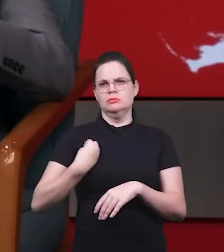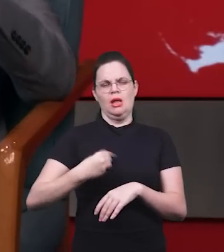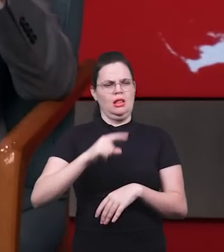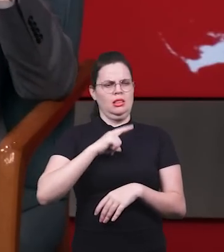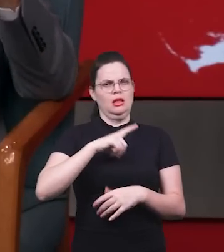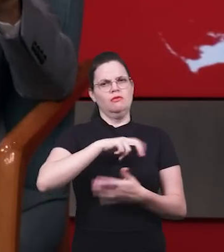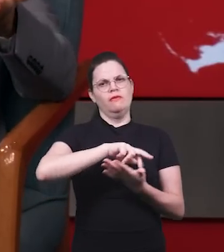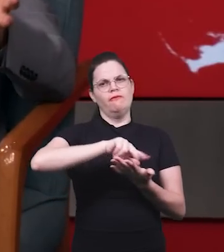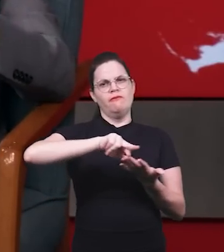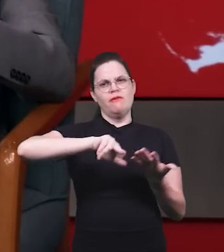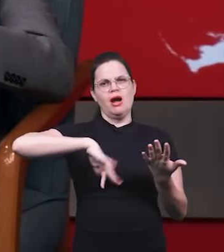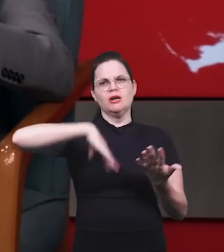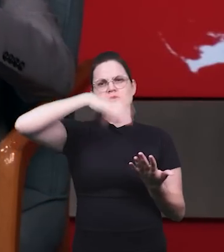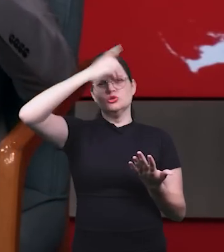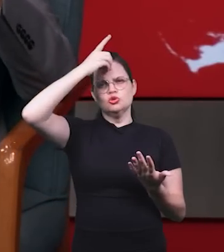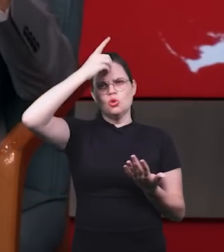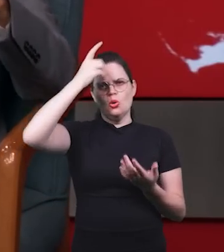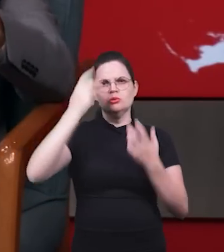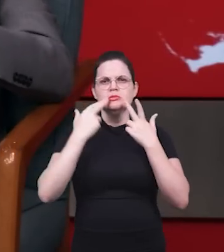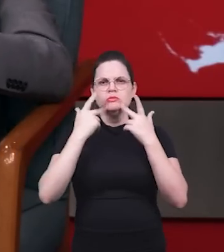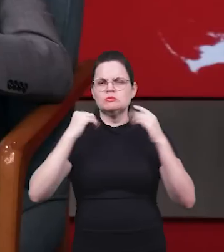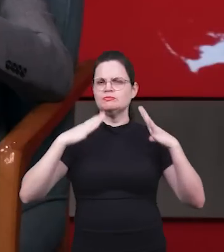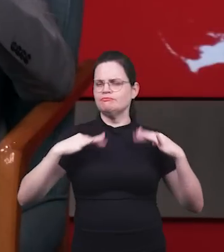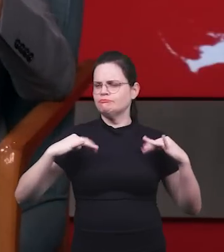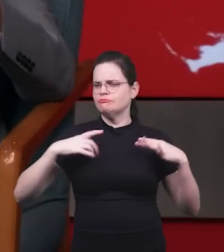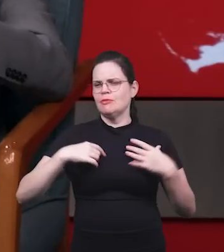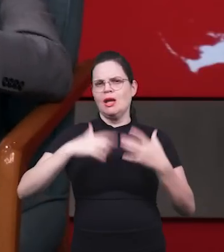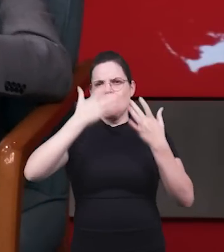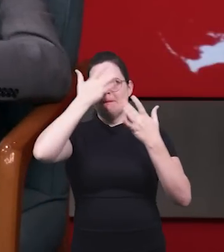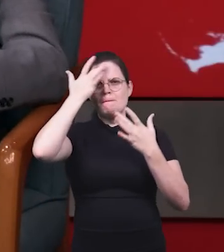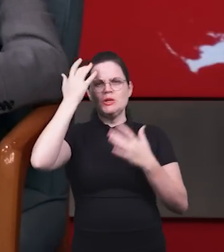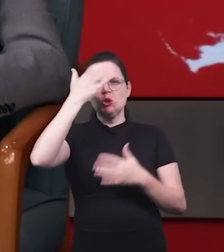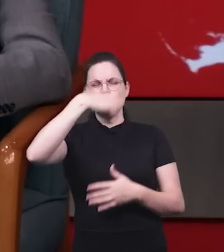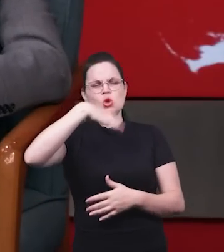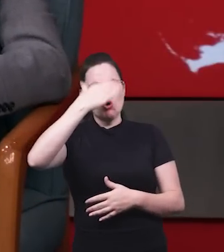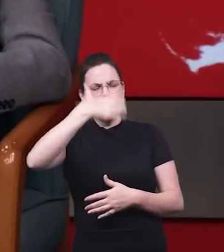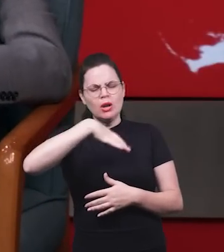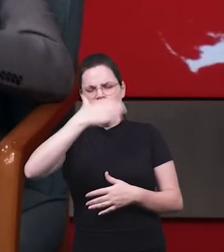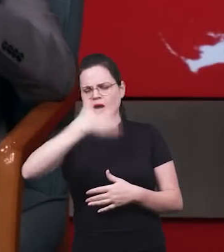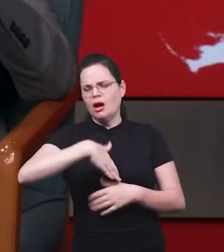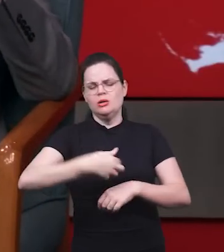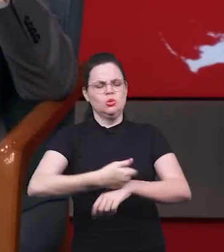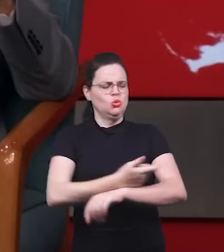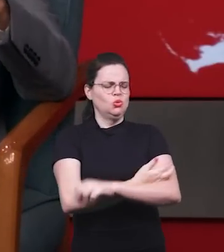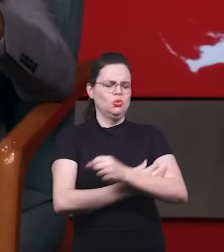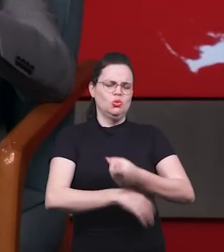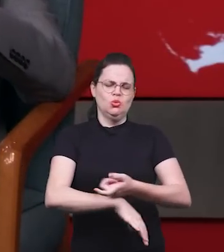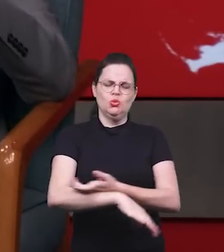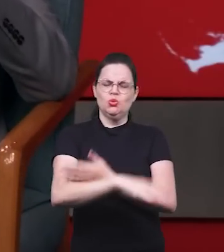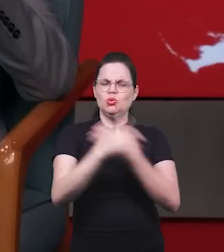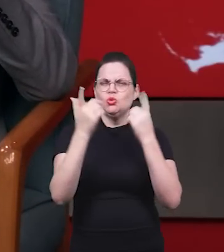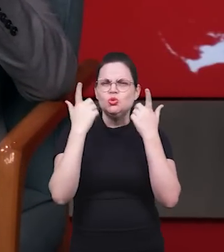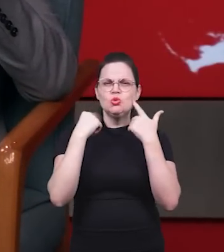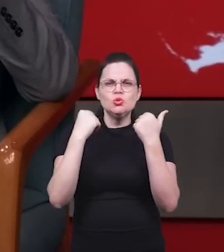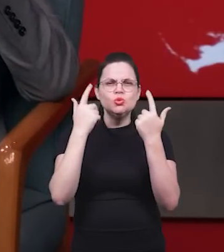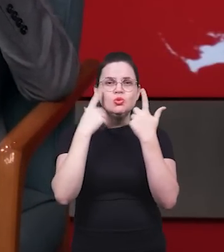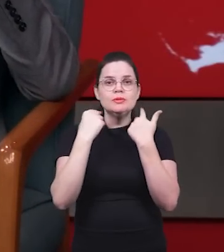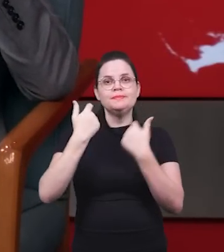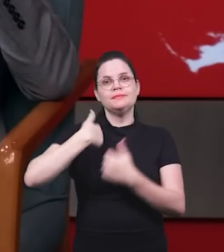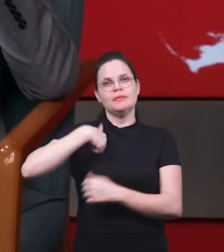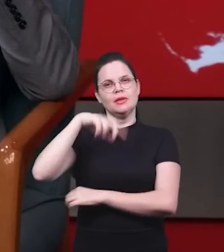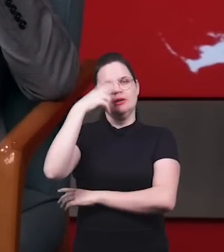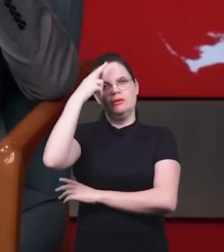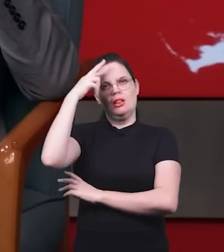e houve muitas manifestações, muitos quebrantamentos, pessoas se quebrantavam. E eu